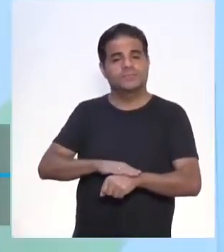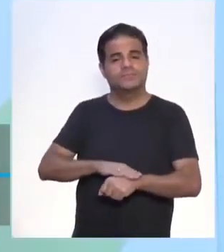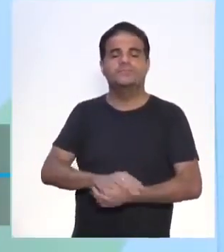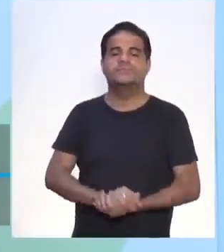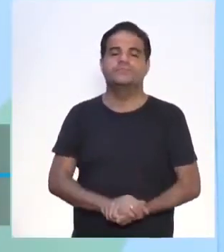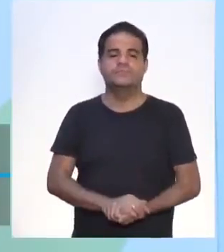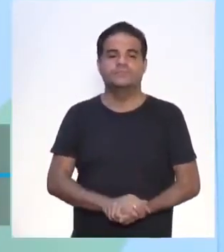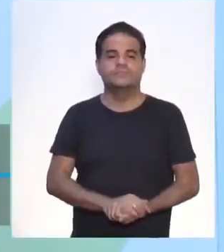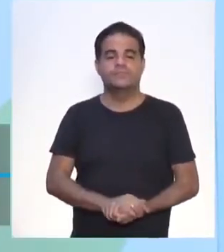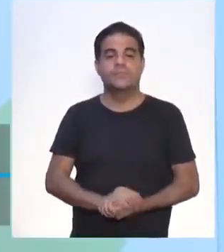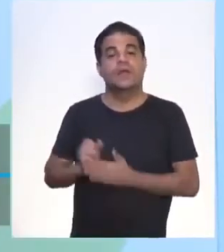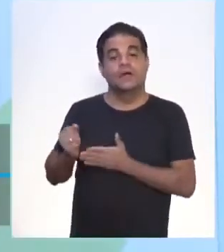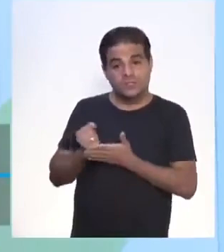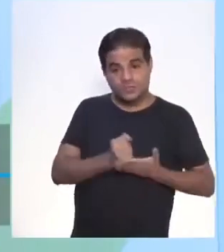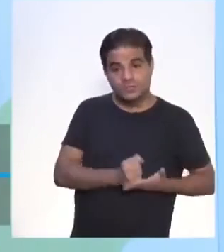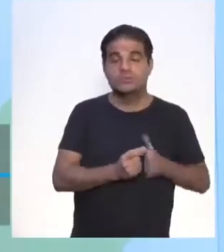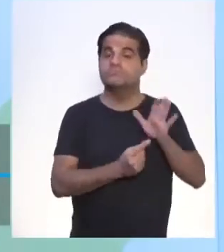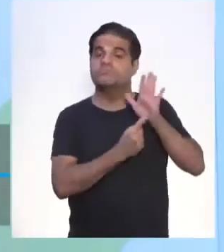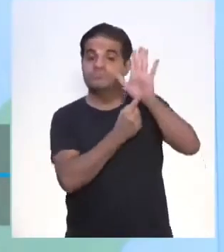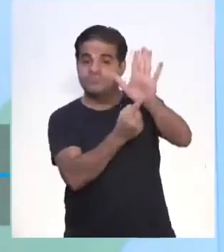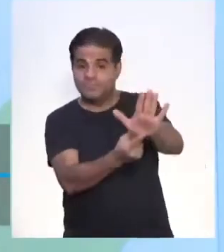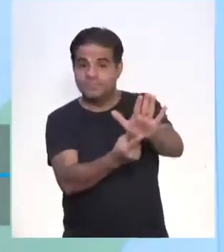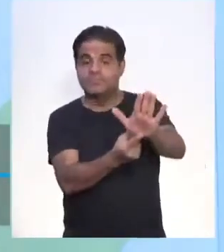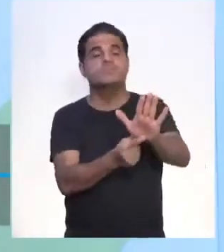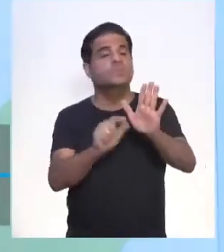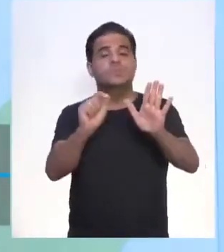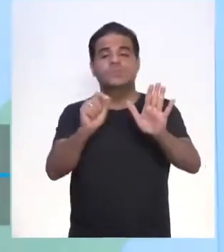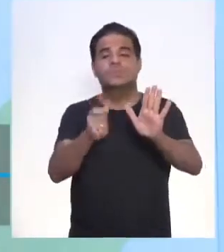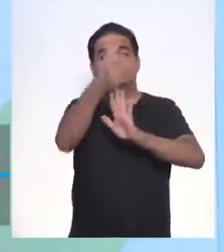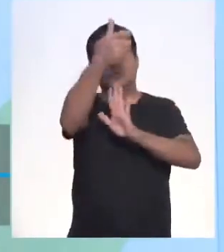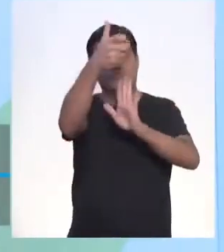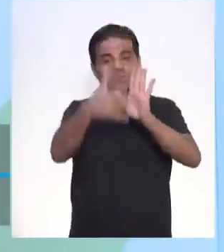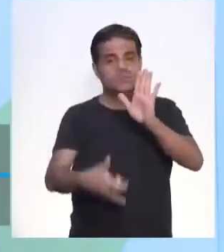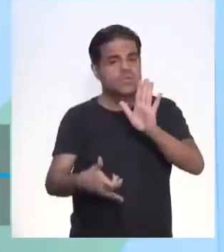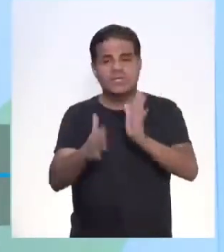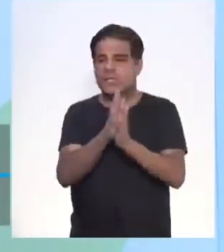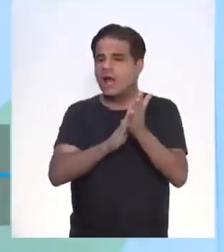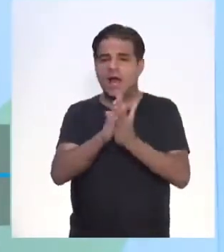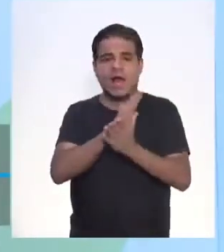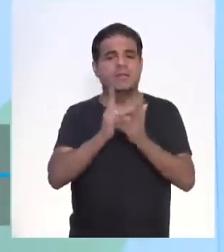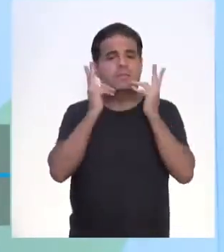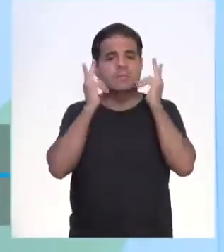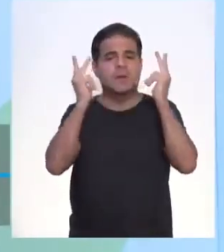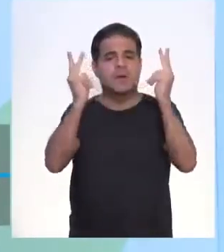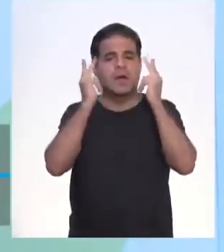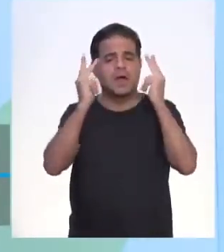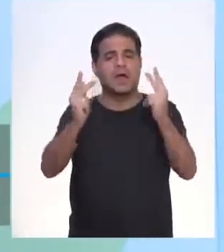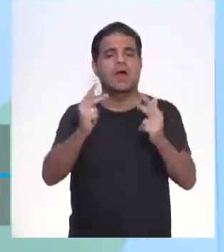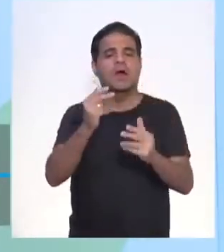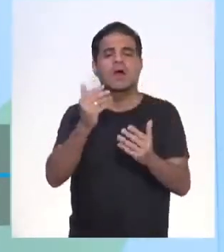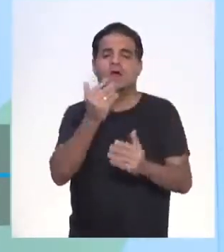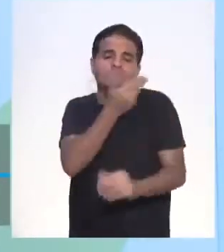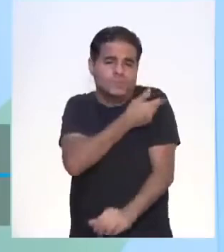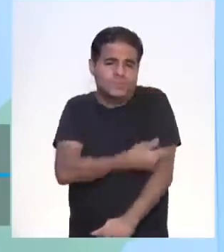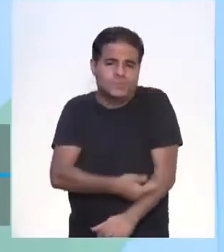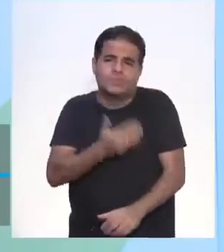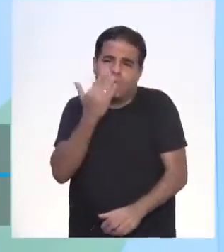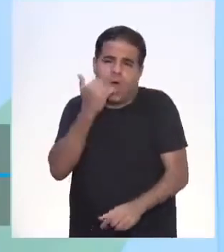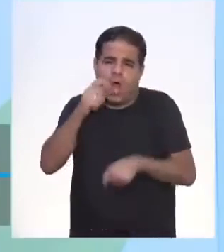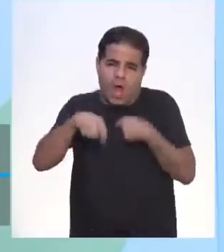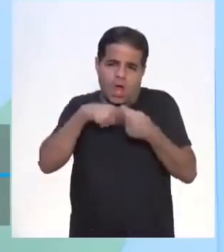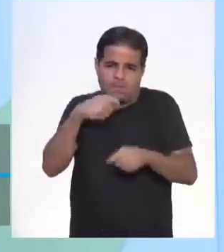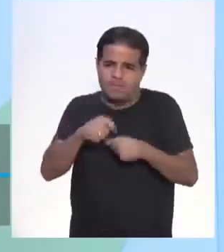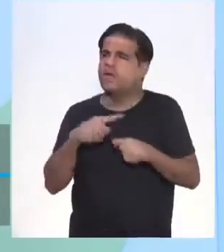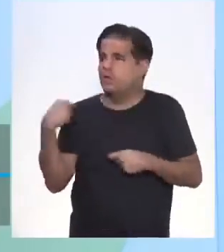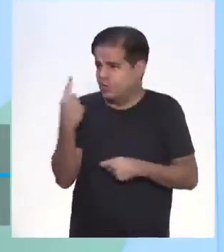também trouxe aí para ilustrar sobre a questão de que, justamente, né, nada é natural. Vamos pensar no hábito de comer. Né? Comer é natural, a gente precisa